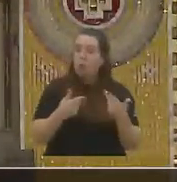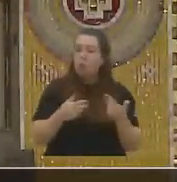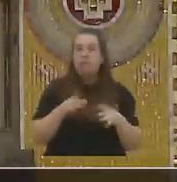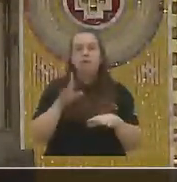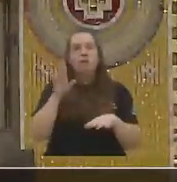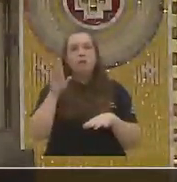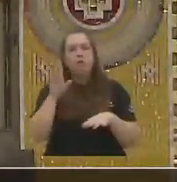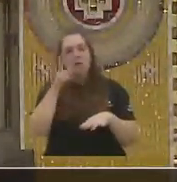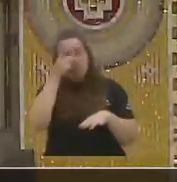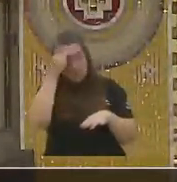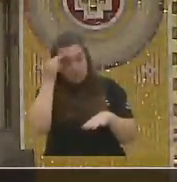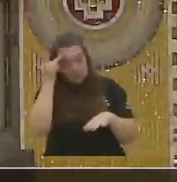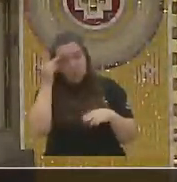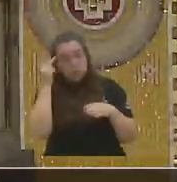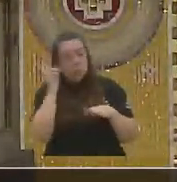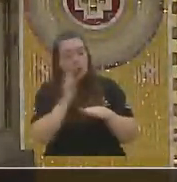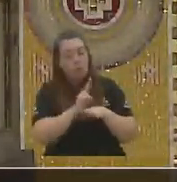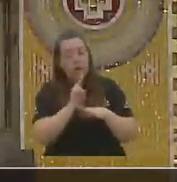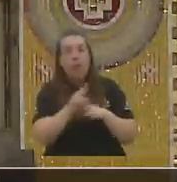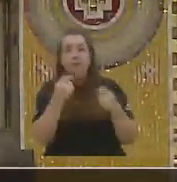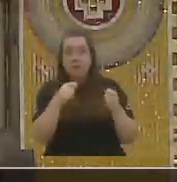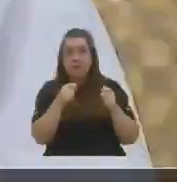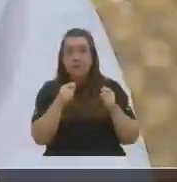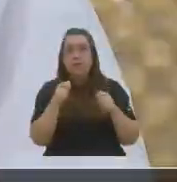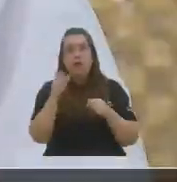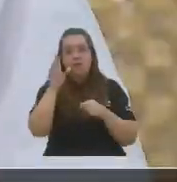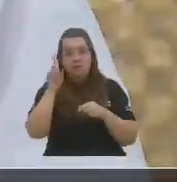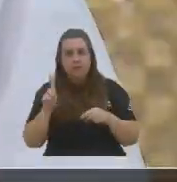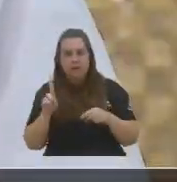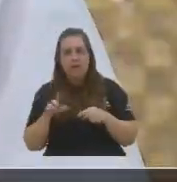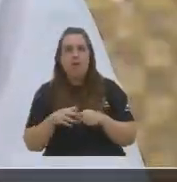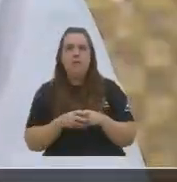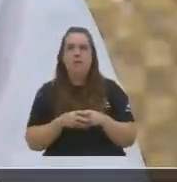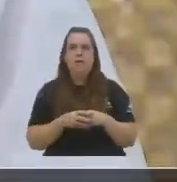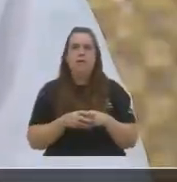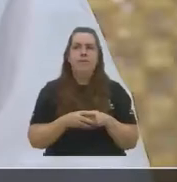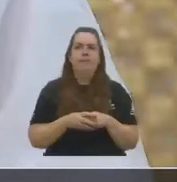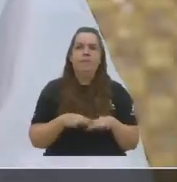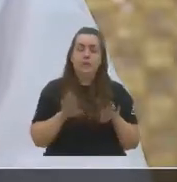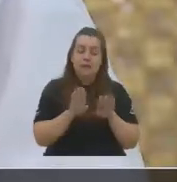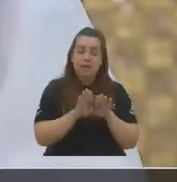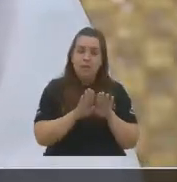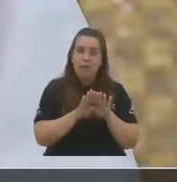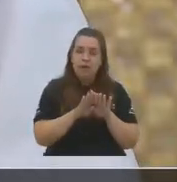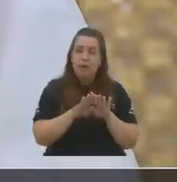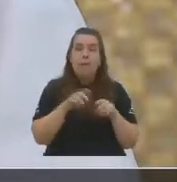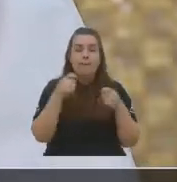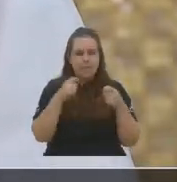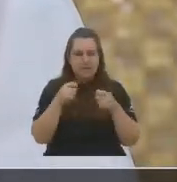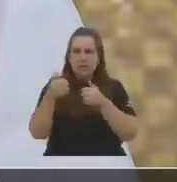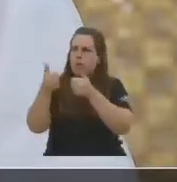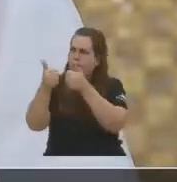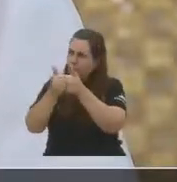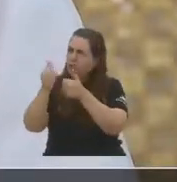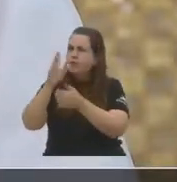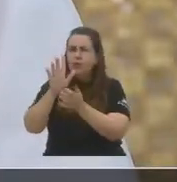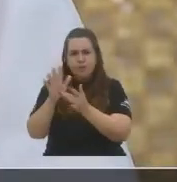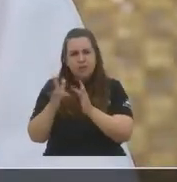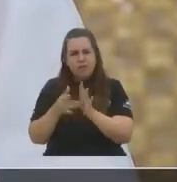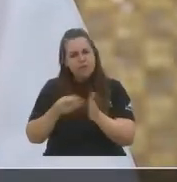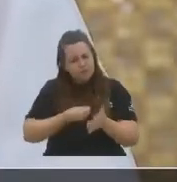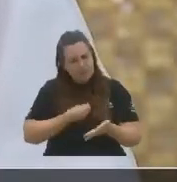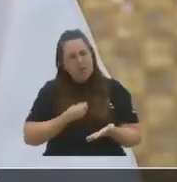enfermagem, ou outra situação, que se aproximem mais de Cristo,